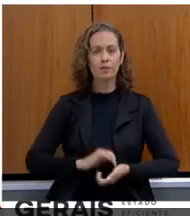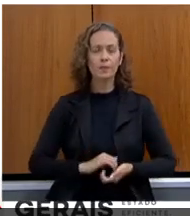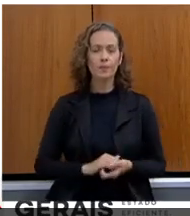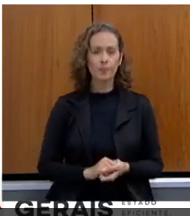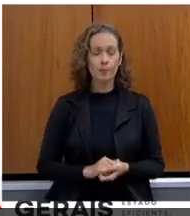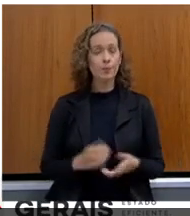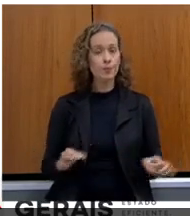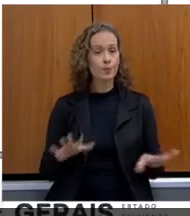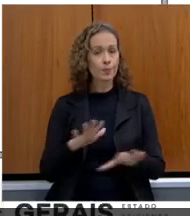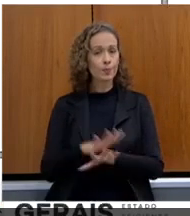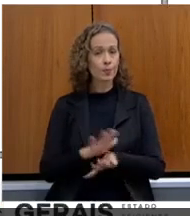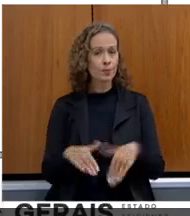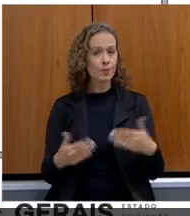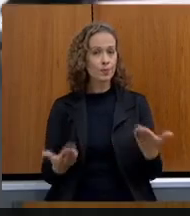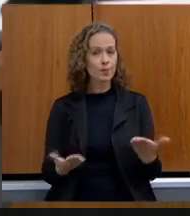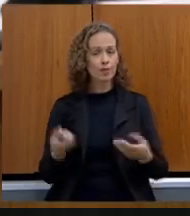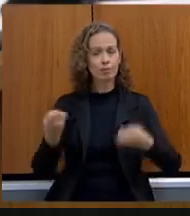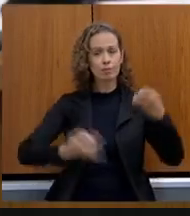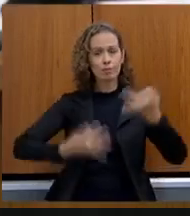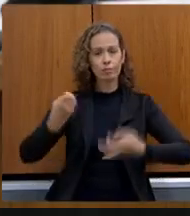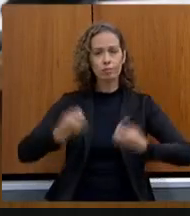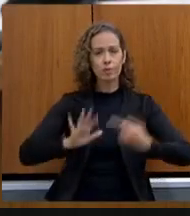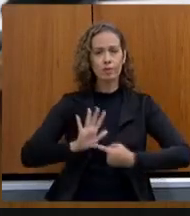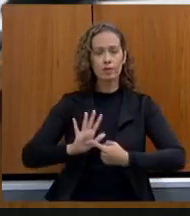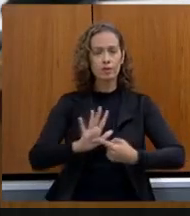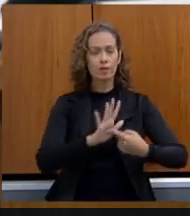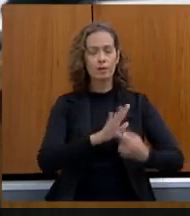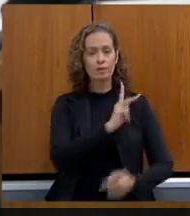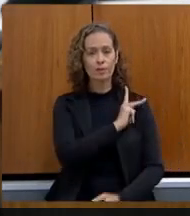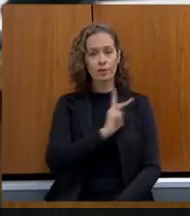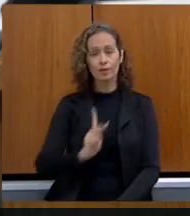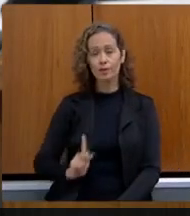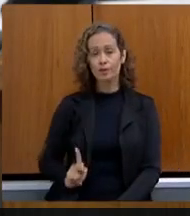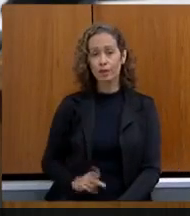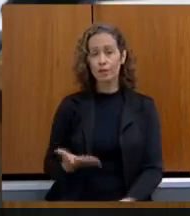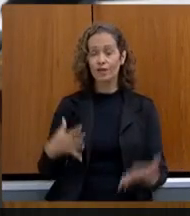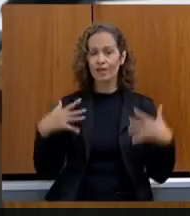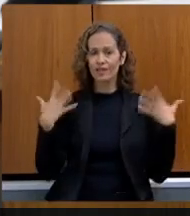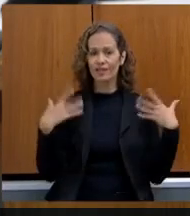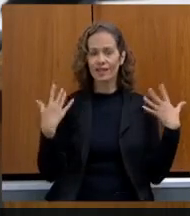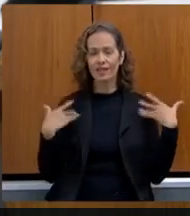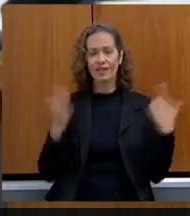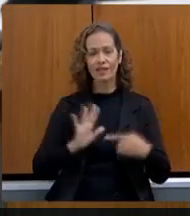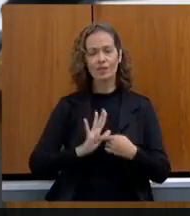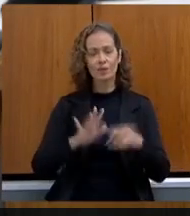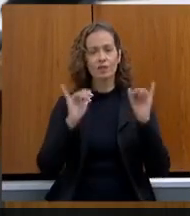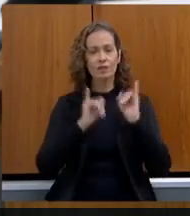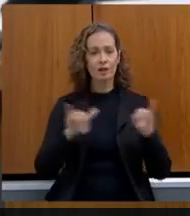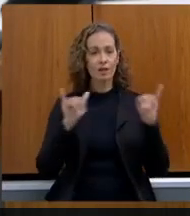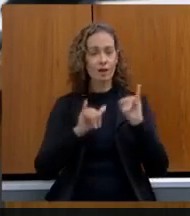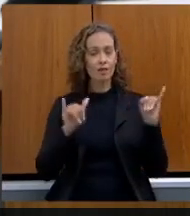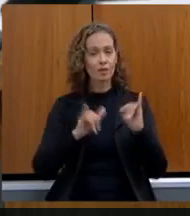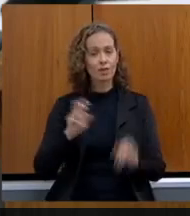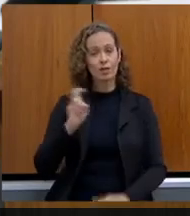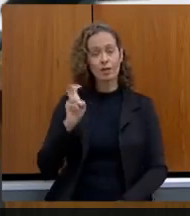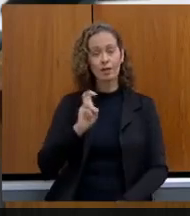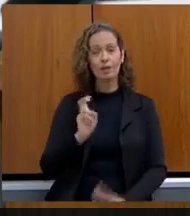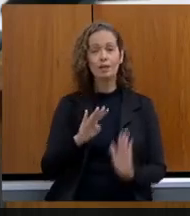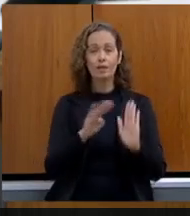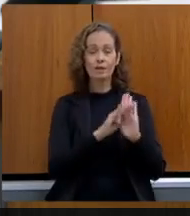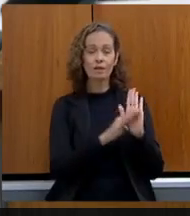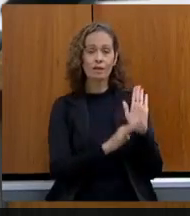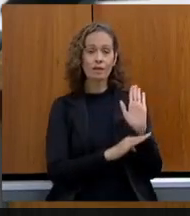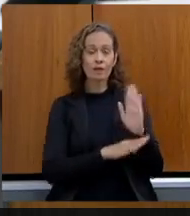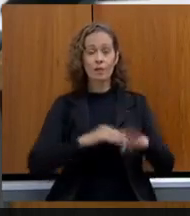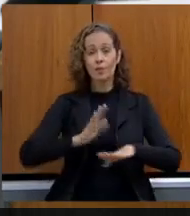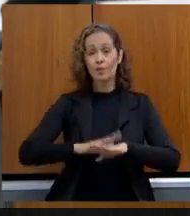e fecha então a minha a minha apresentação Presidente é com essa alegria de trazer o anúncio da 5ª etapa do programa mãos